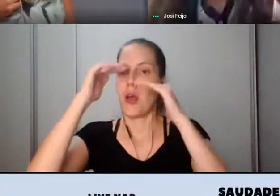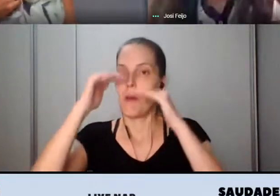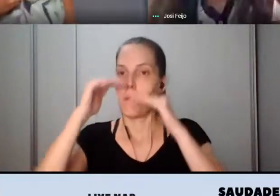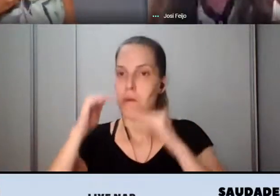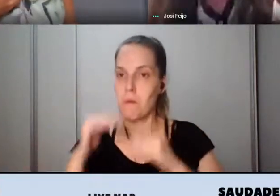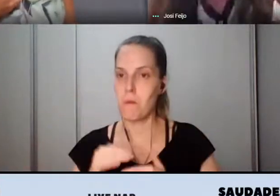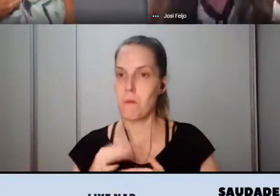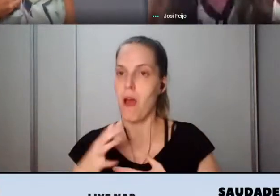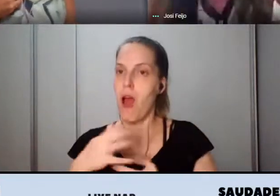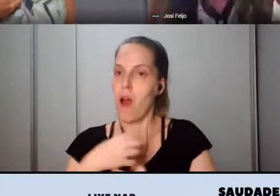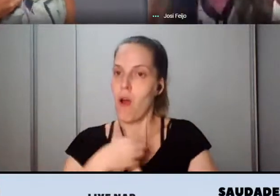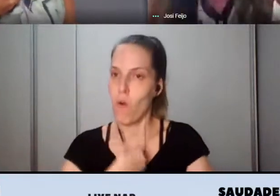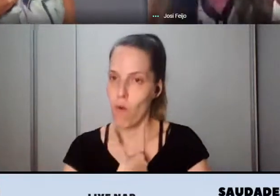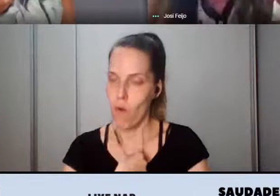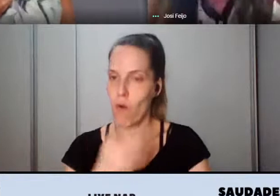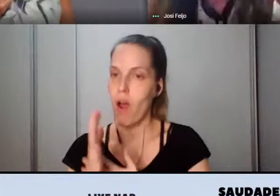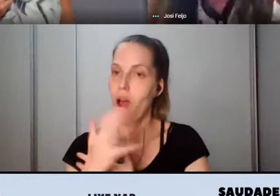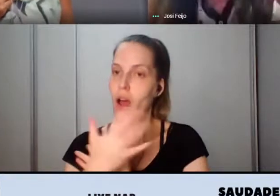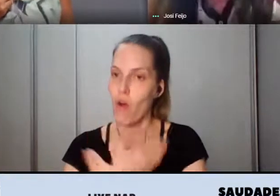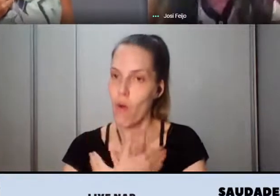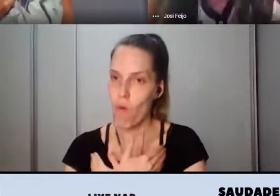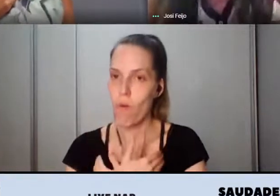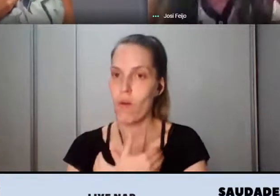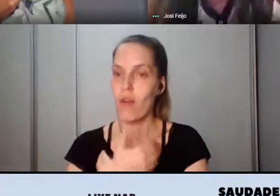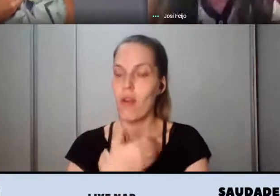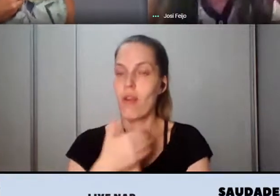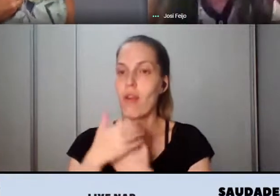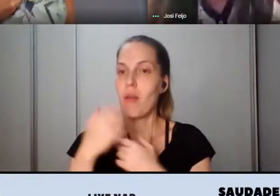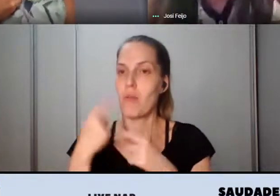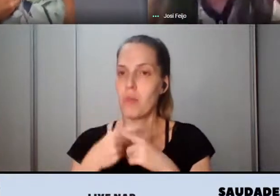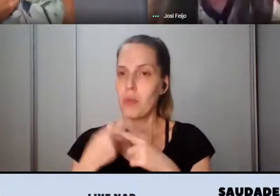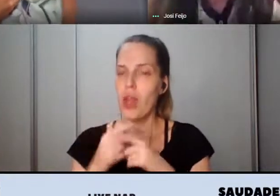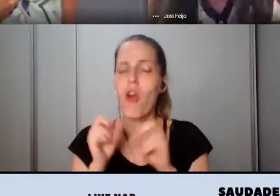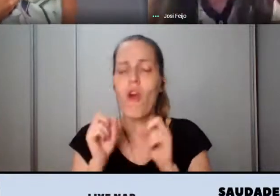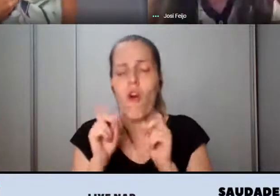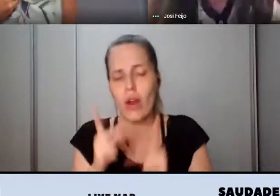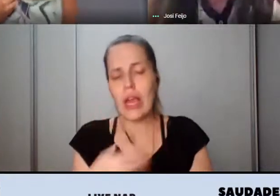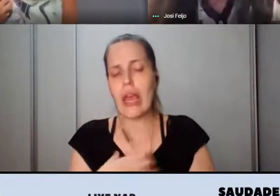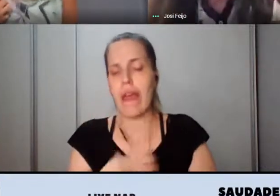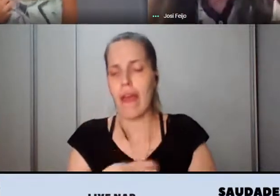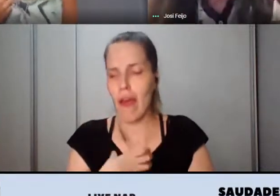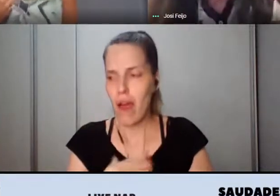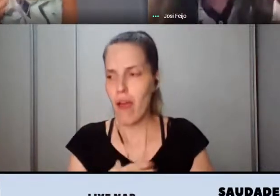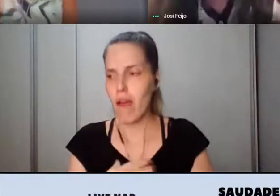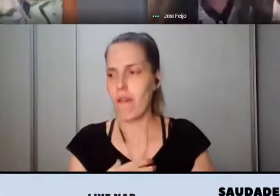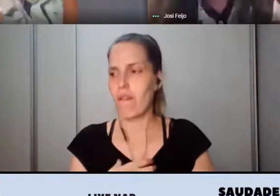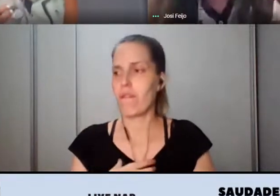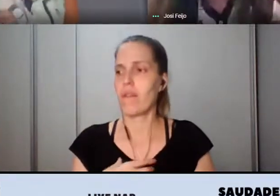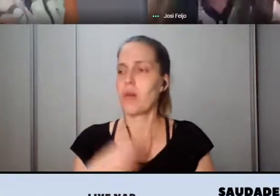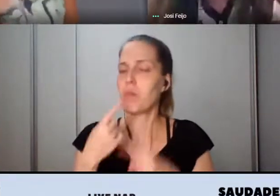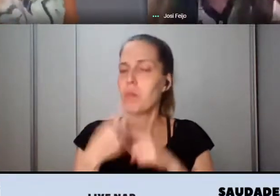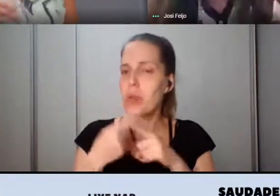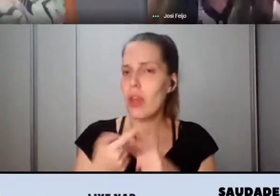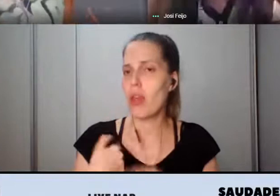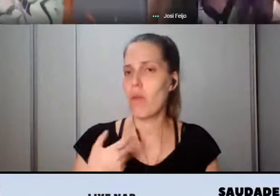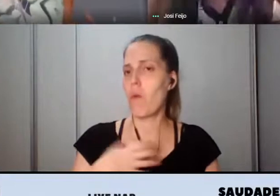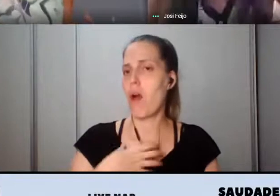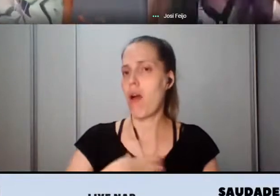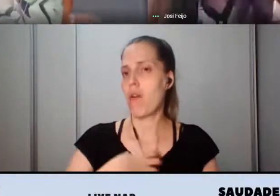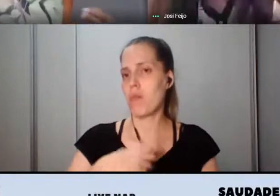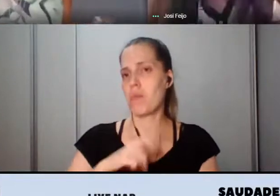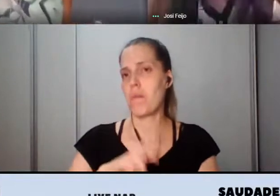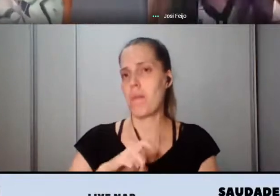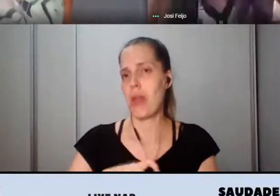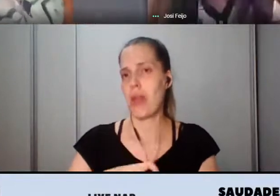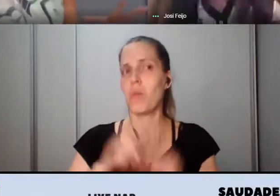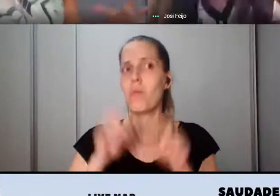raiva, também por que que eu senti, do que eu senti, de quem que eu senti, porque às vezes a gente, sei lá, recebe uma